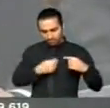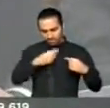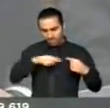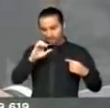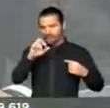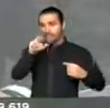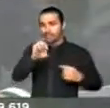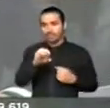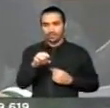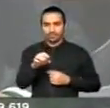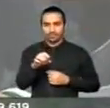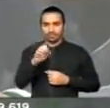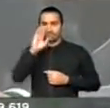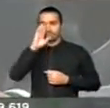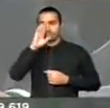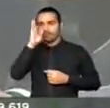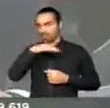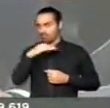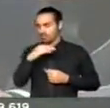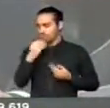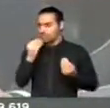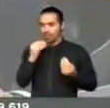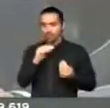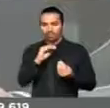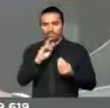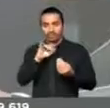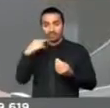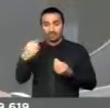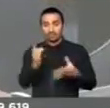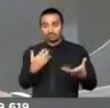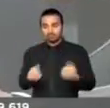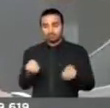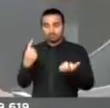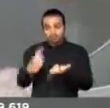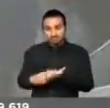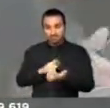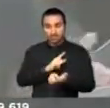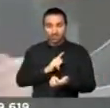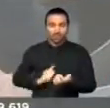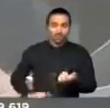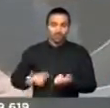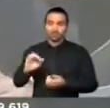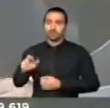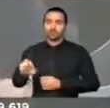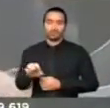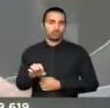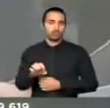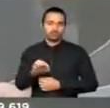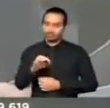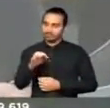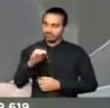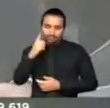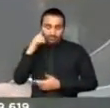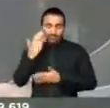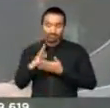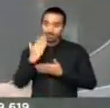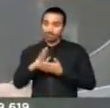Então, como é que você vai se aliar depois a um governo criminoso? Não é lógico, não é coerente.